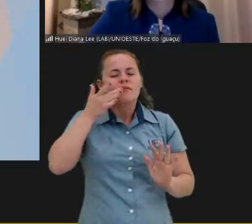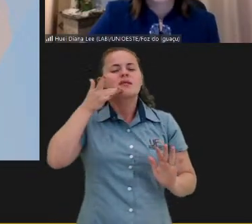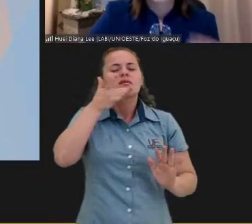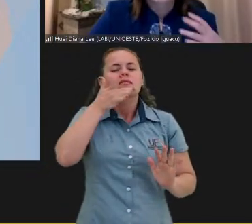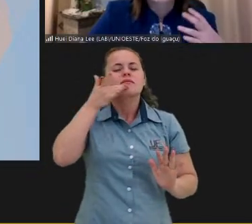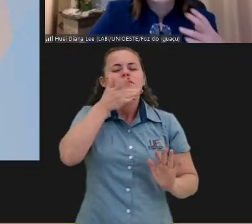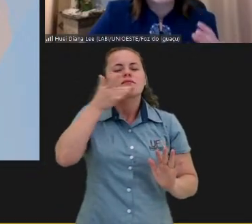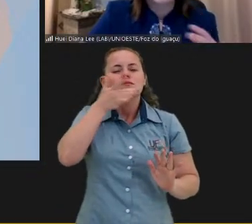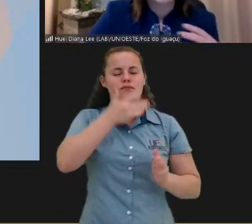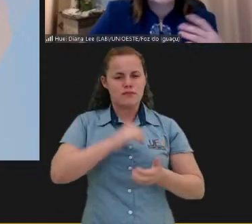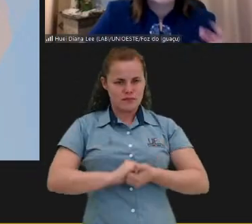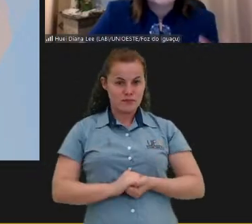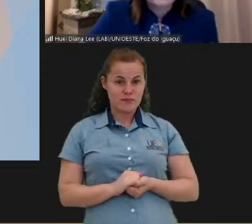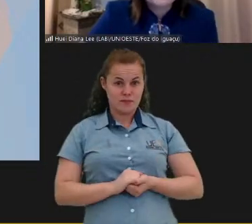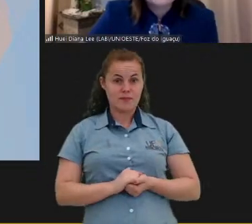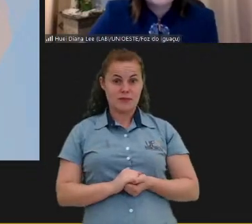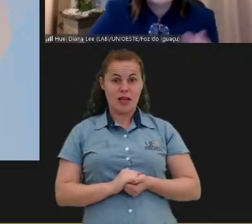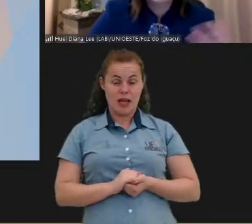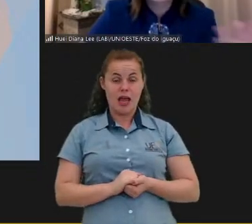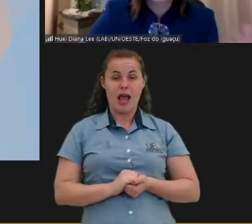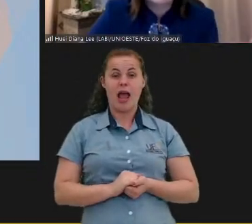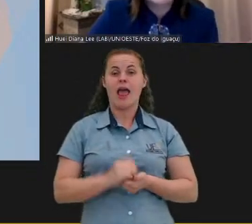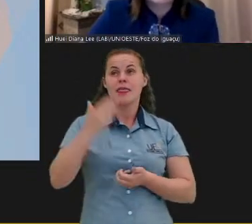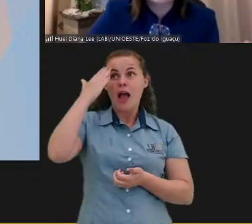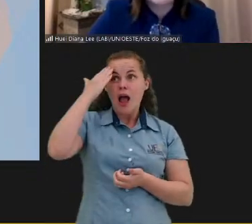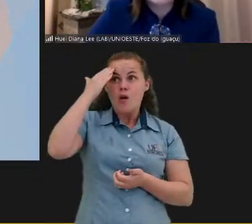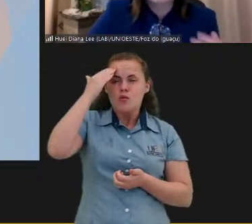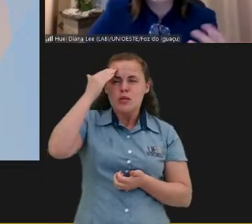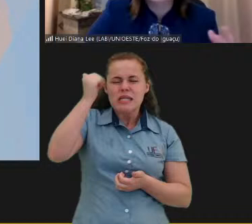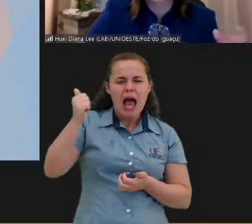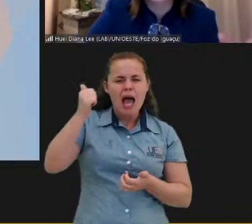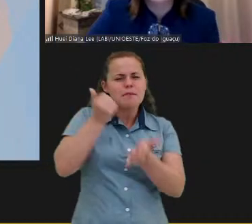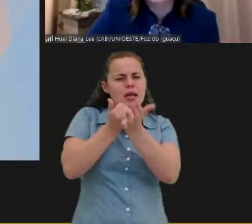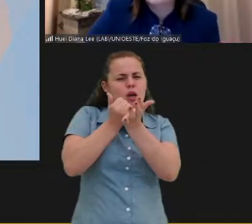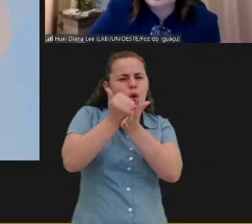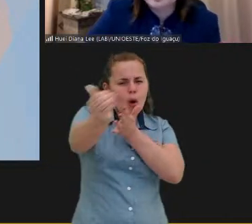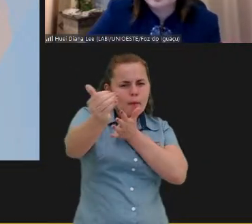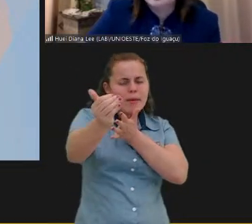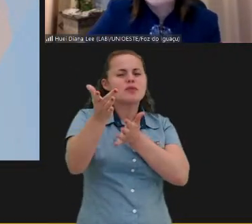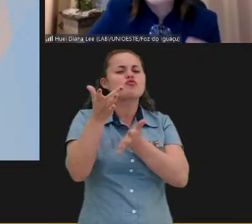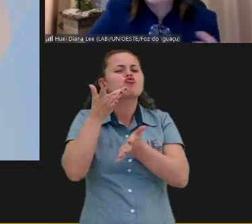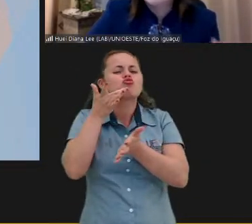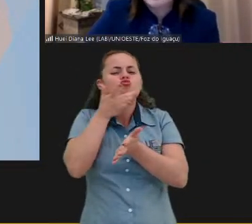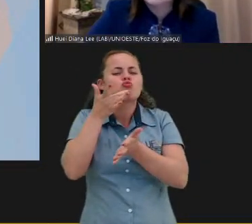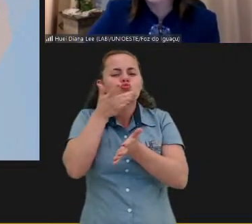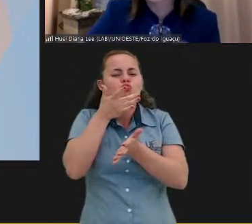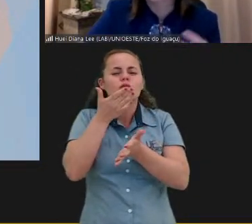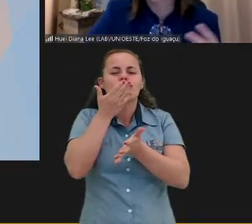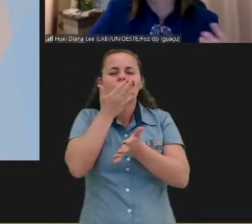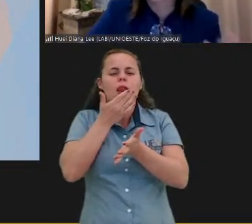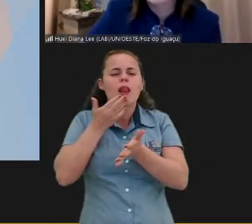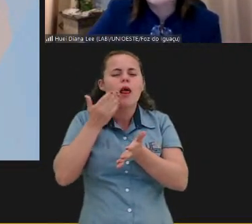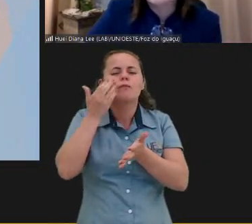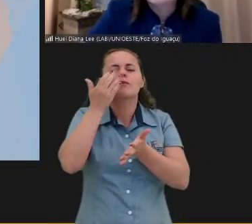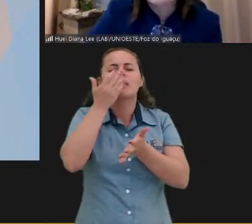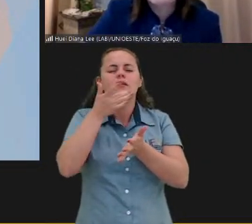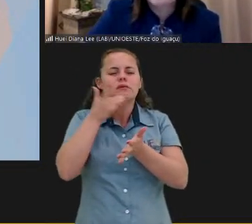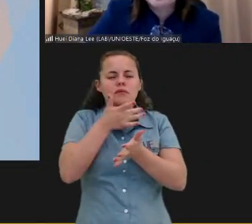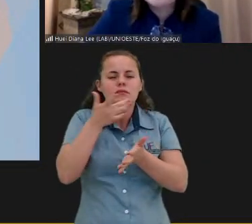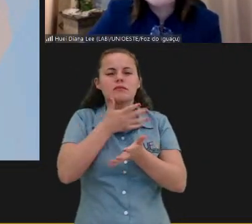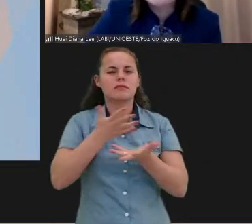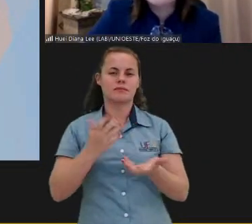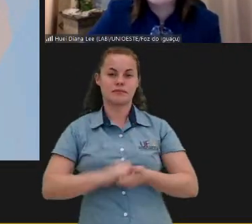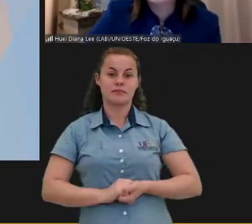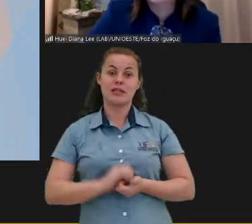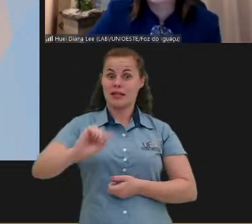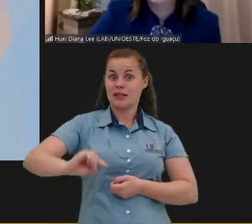Então, o saber significava inicialmente ter gosto de, lembrar o sabor de.